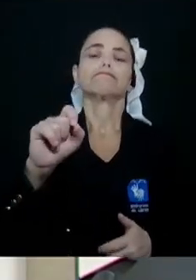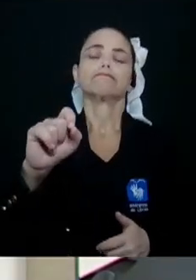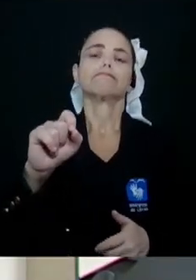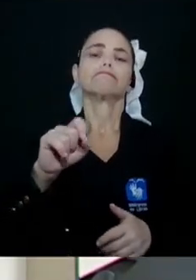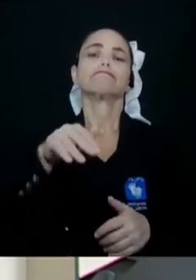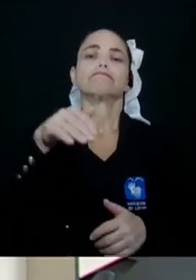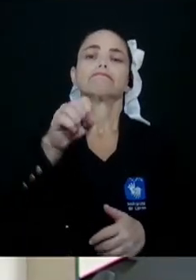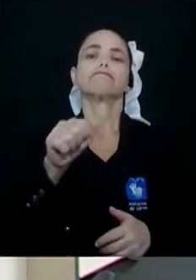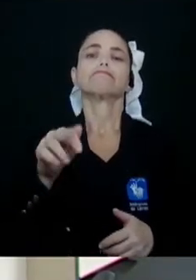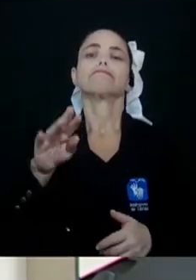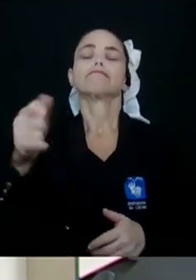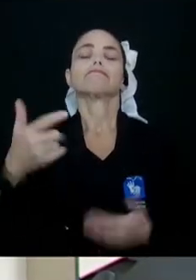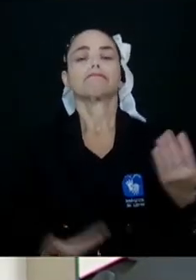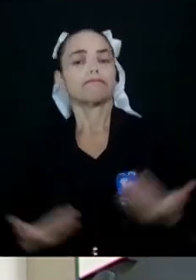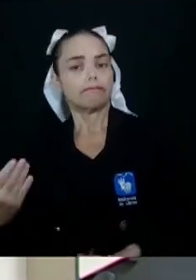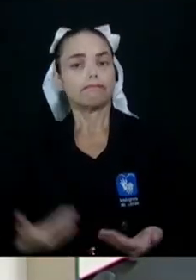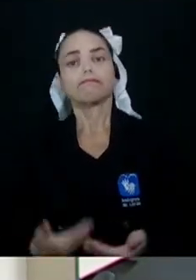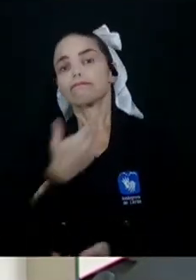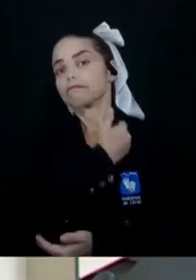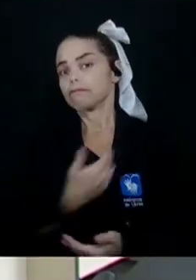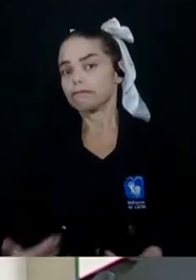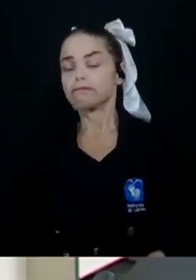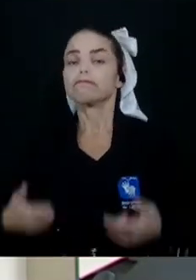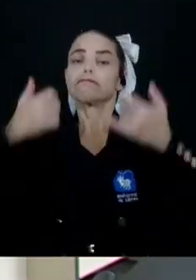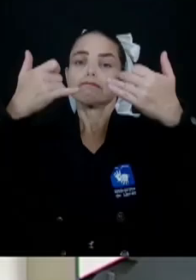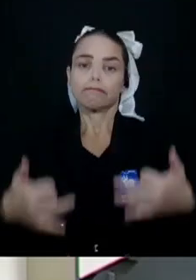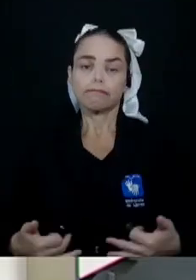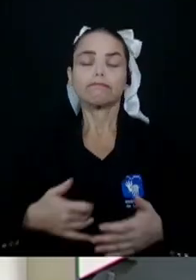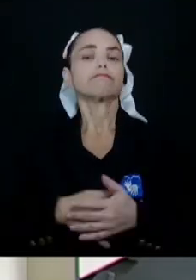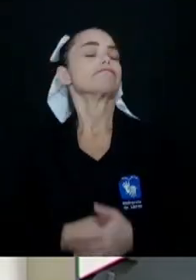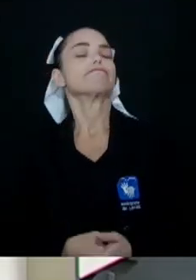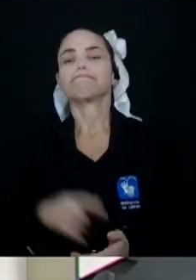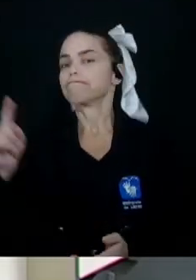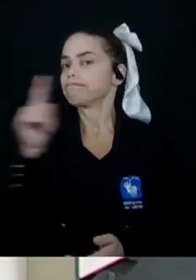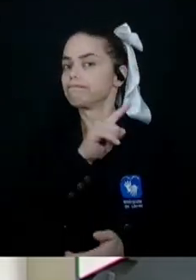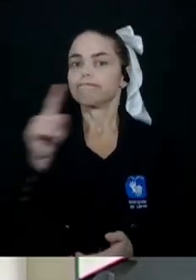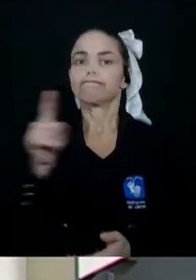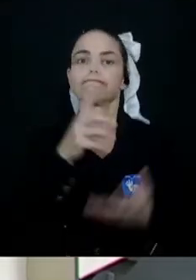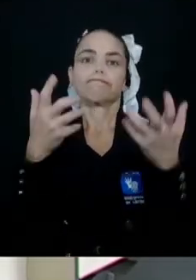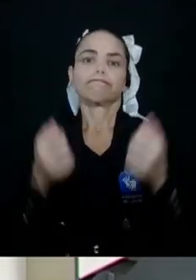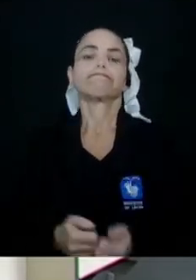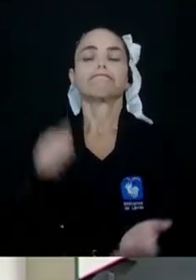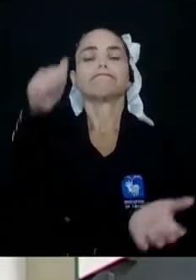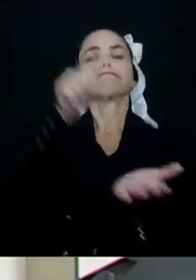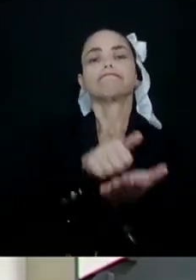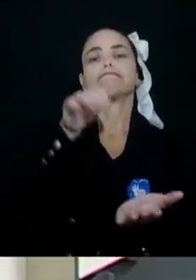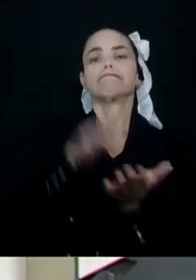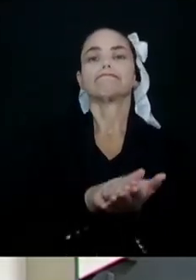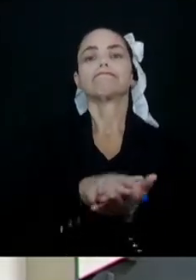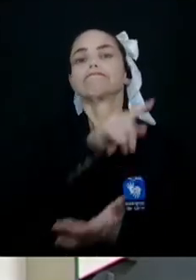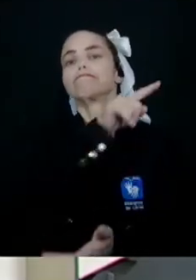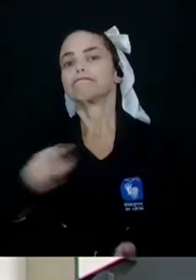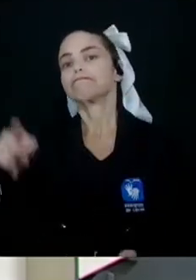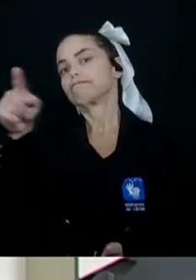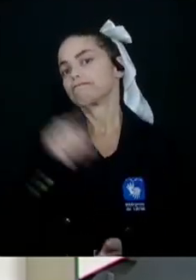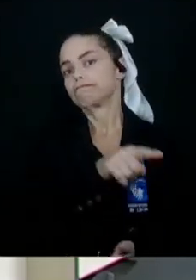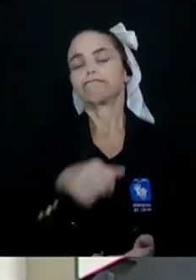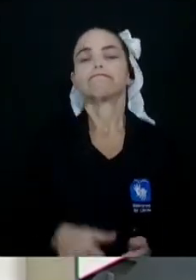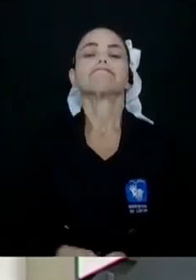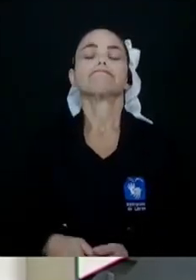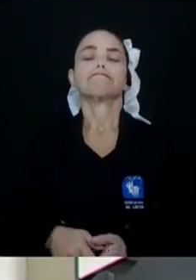servidores públicos, se a justificativa deles não for aceita, a penalidade é de suspensão. Eles devem comparecer